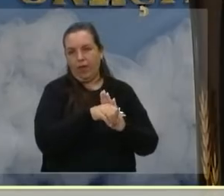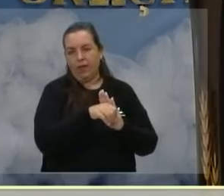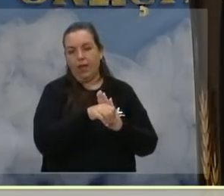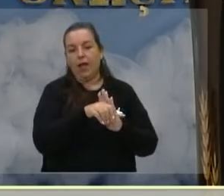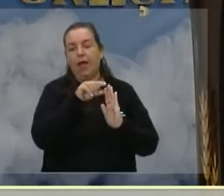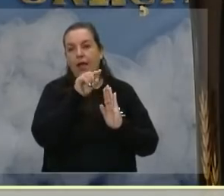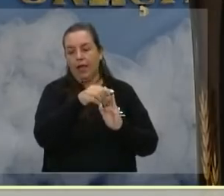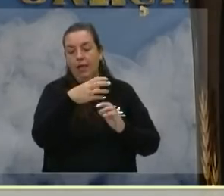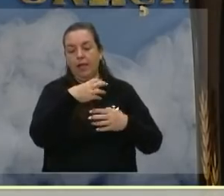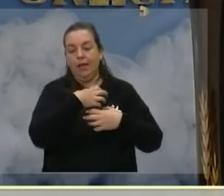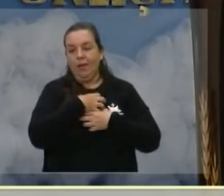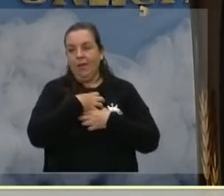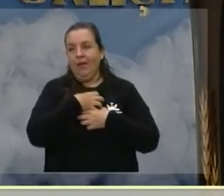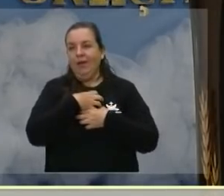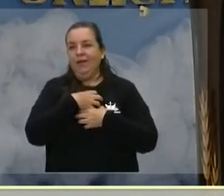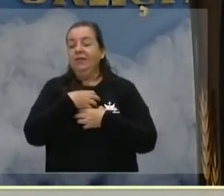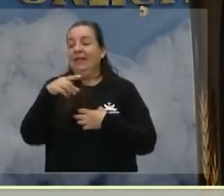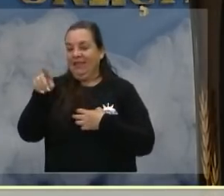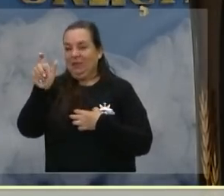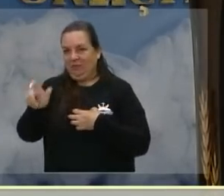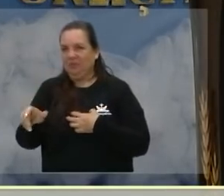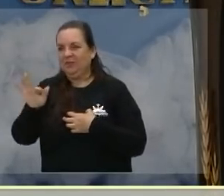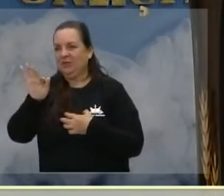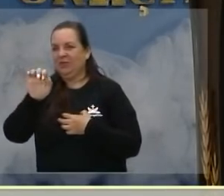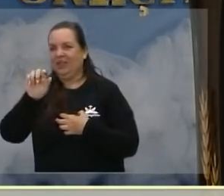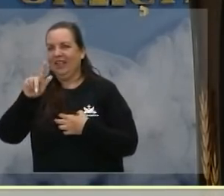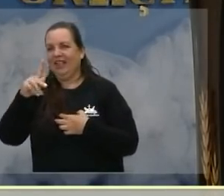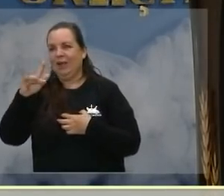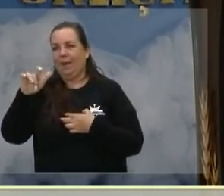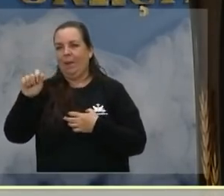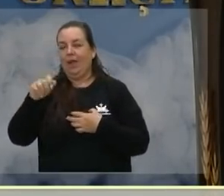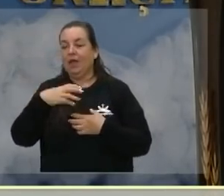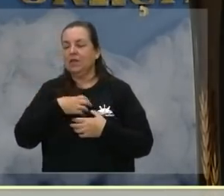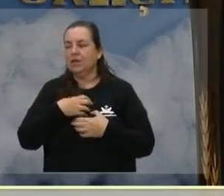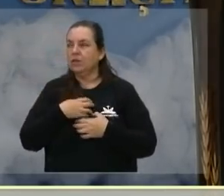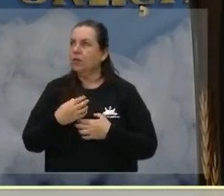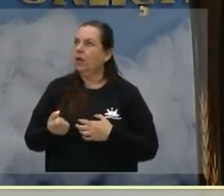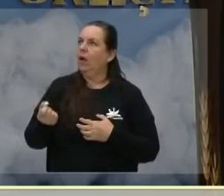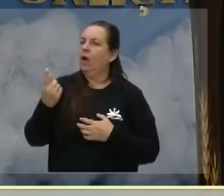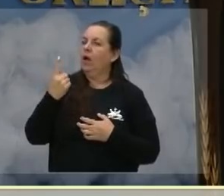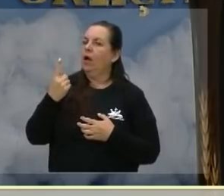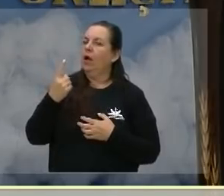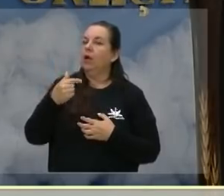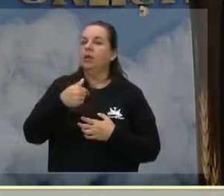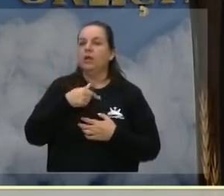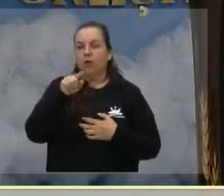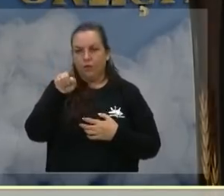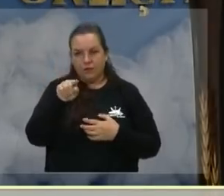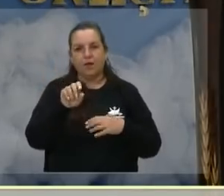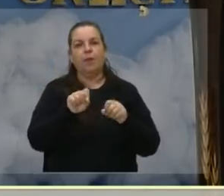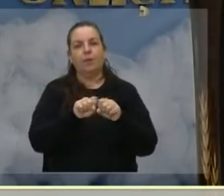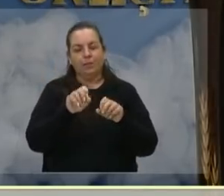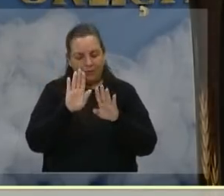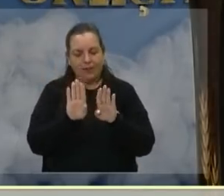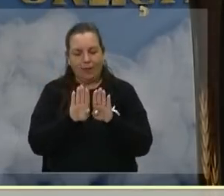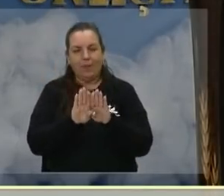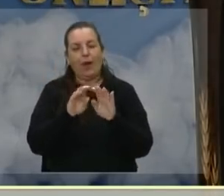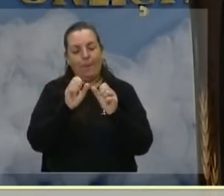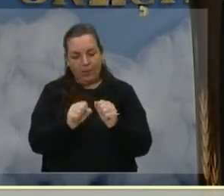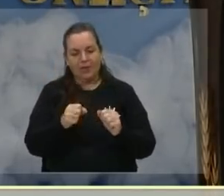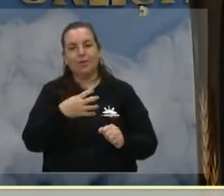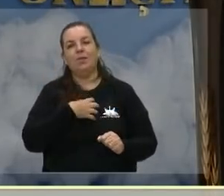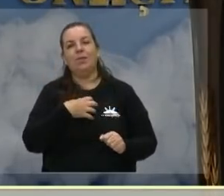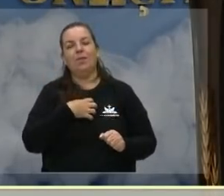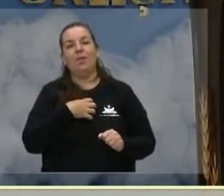ele sentiu a experiência estica que eu e você podemos sentir que paulo